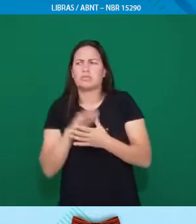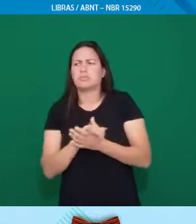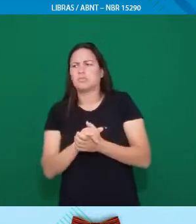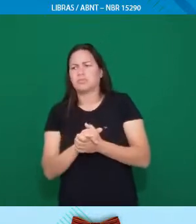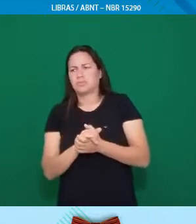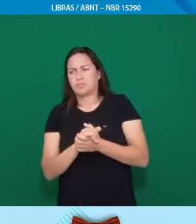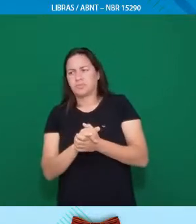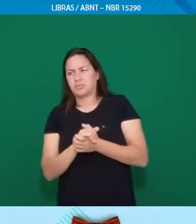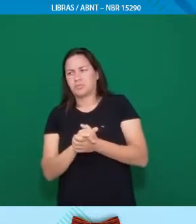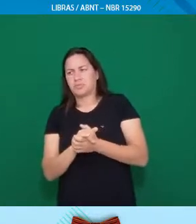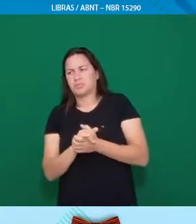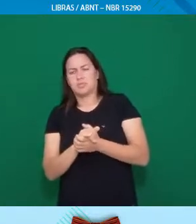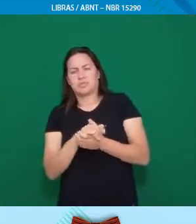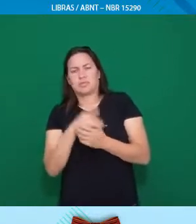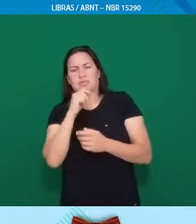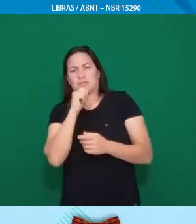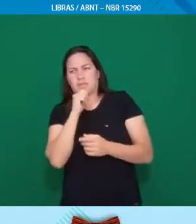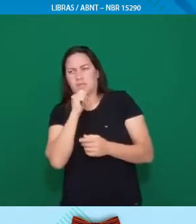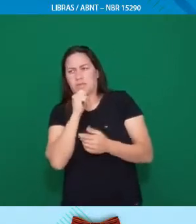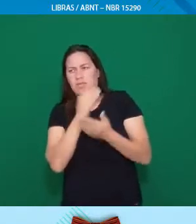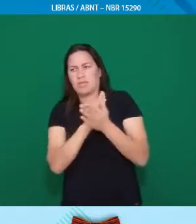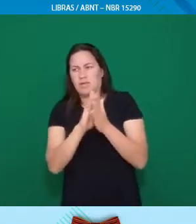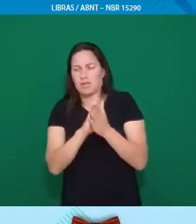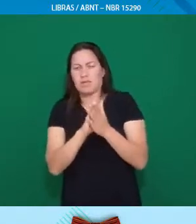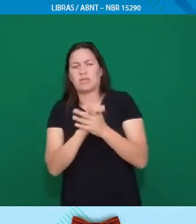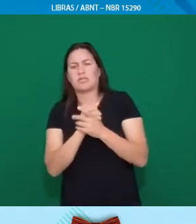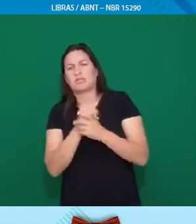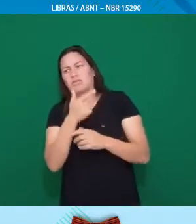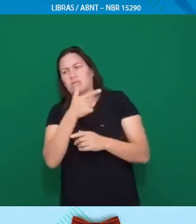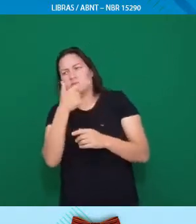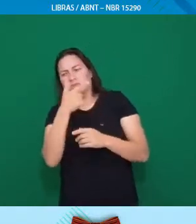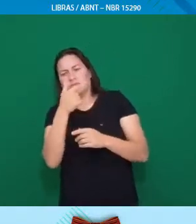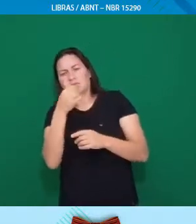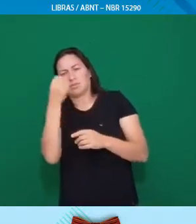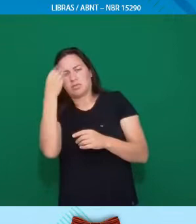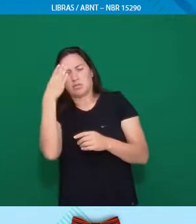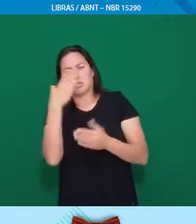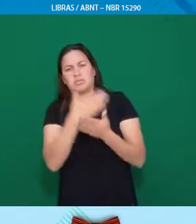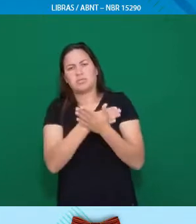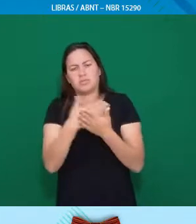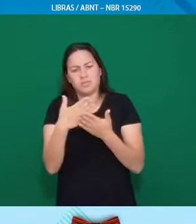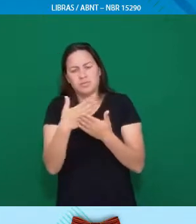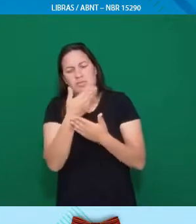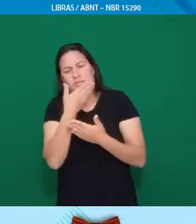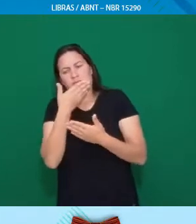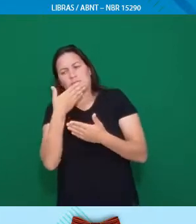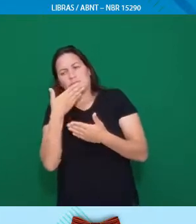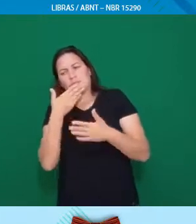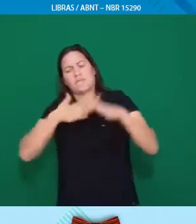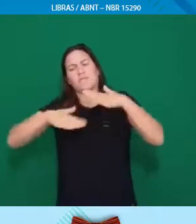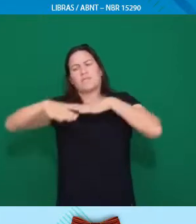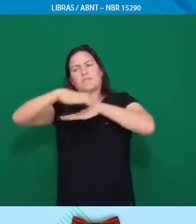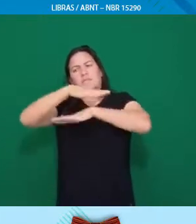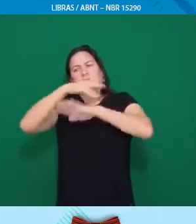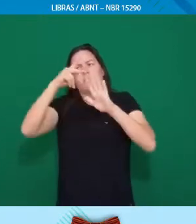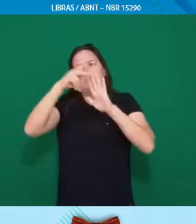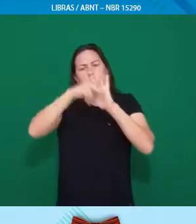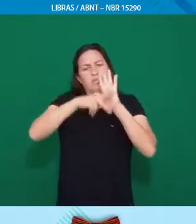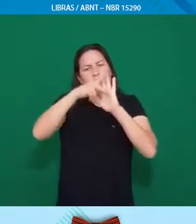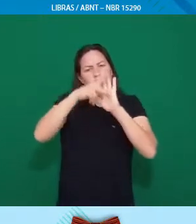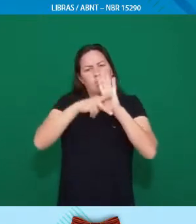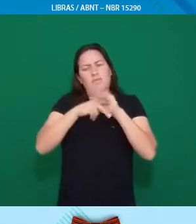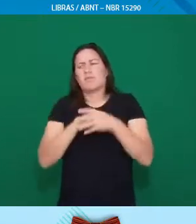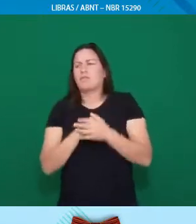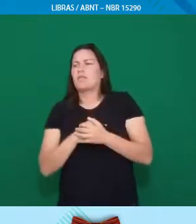ouvidos e a partir disso né esse era um dos temas uma ideia para melhorar e aperfeiçoar e trazer